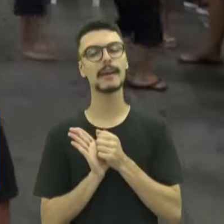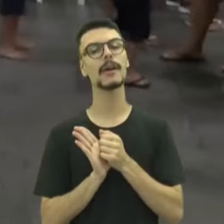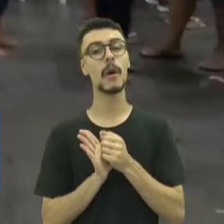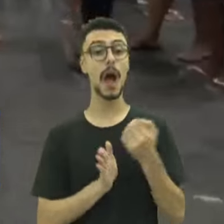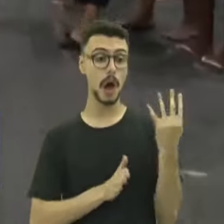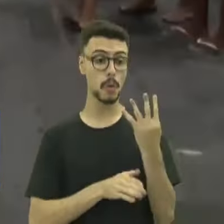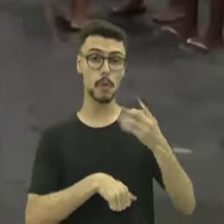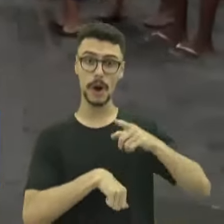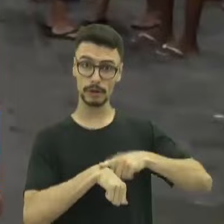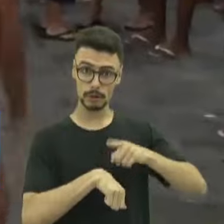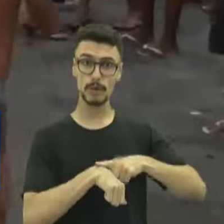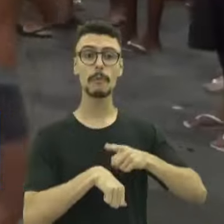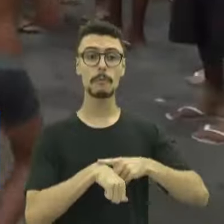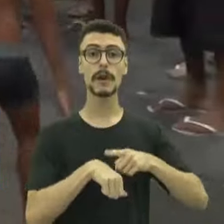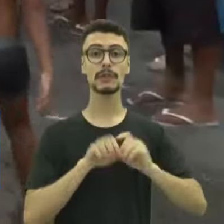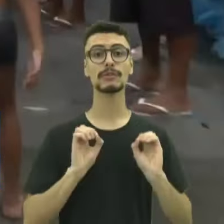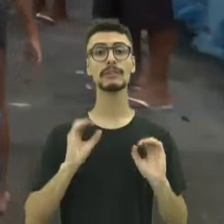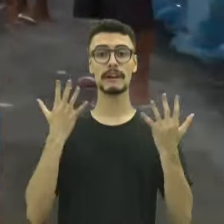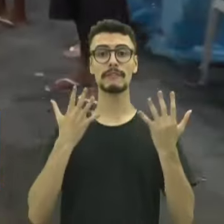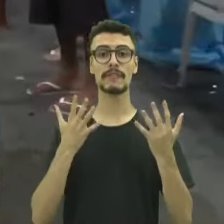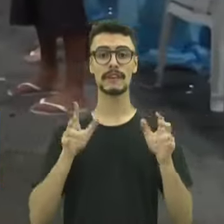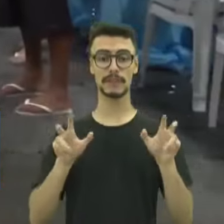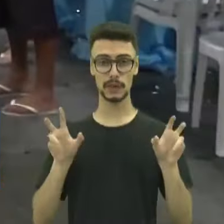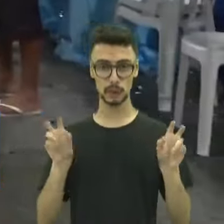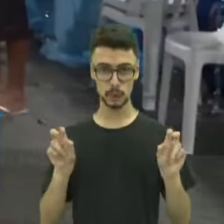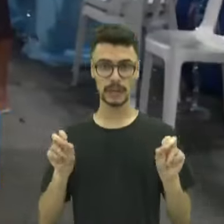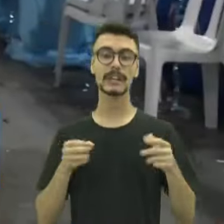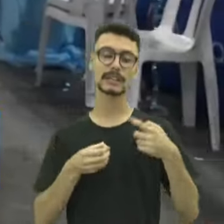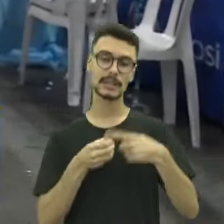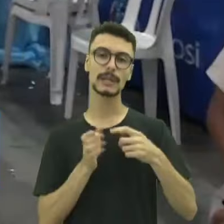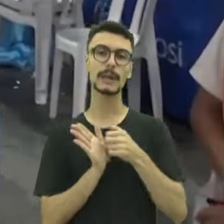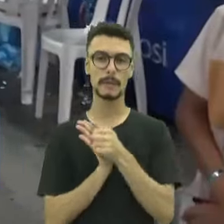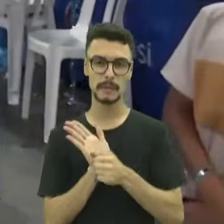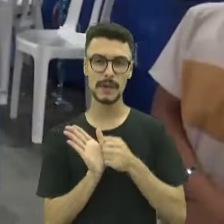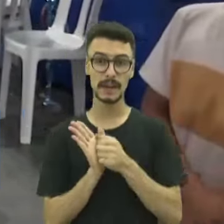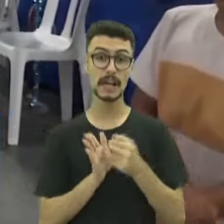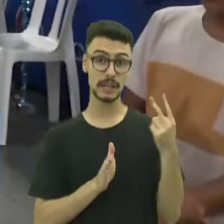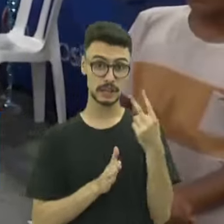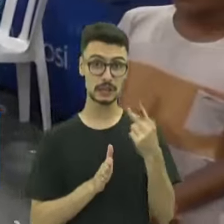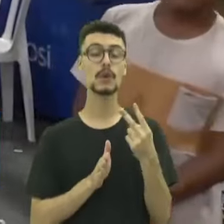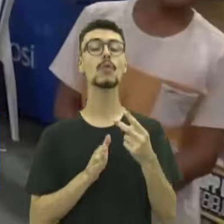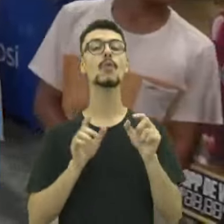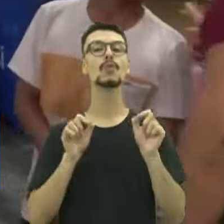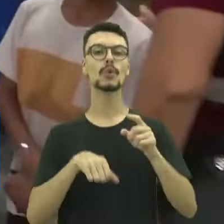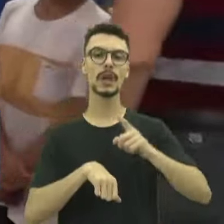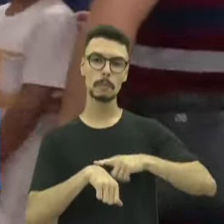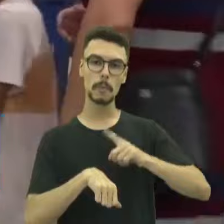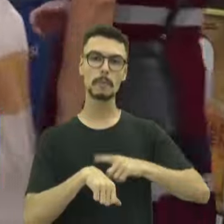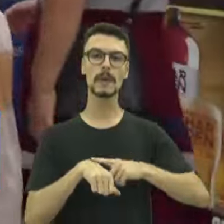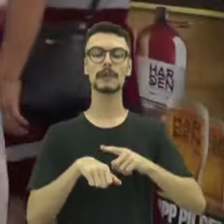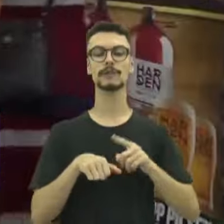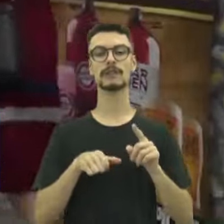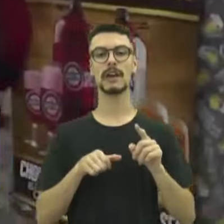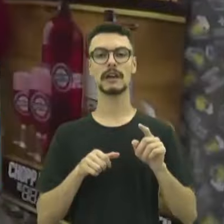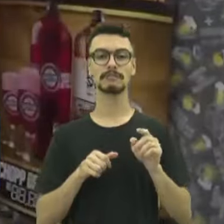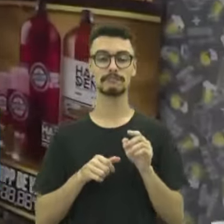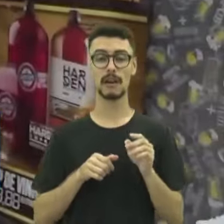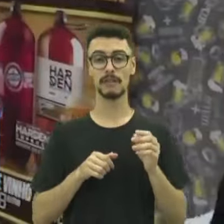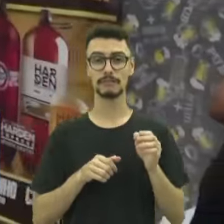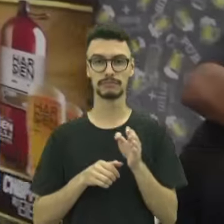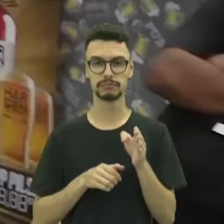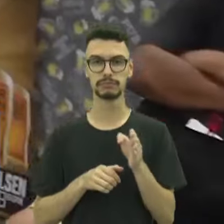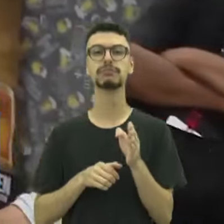quarta edição da festa do caranguejo na cidade de Paranaguá e a segunda edição da festa do marisco. São